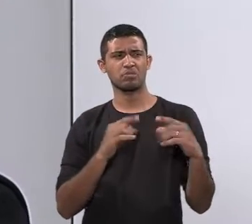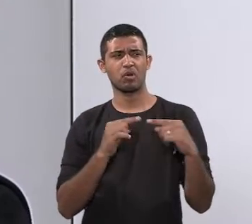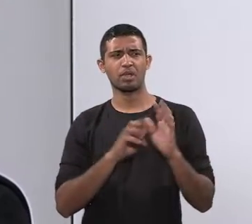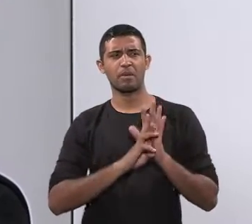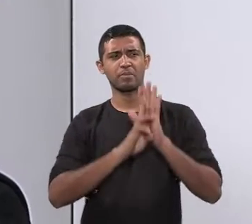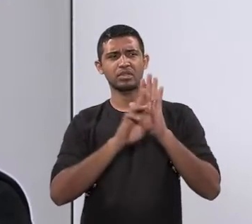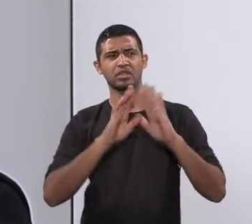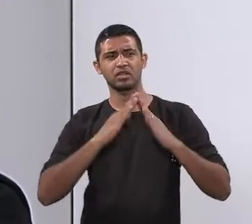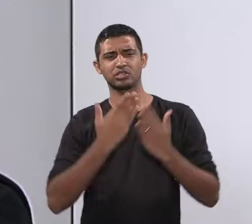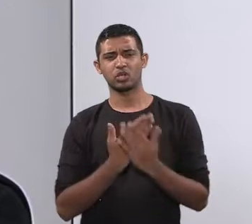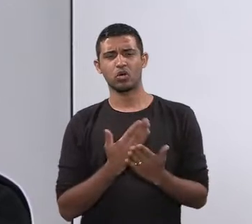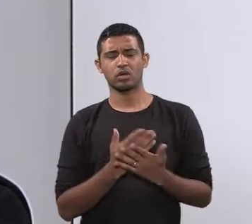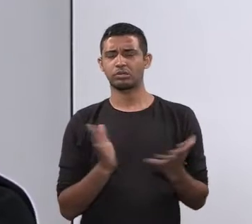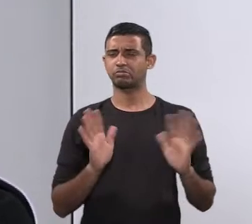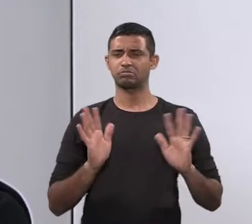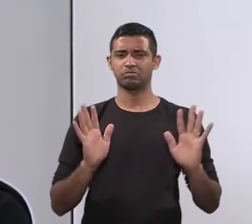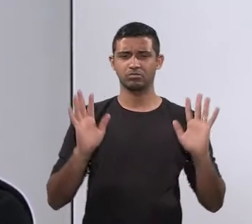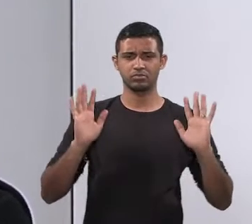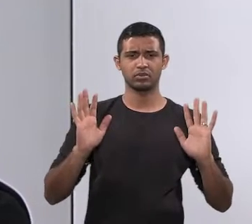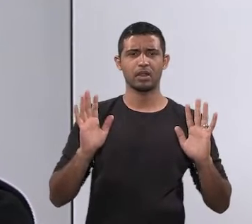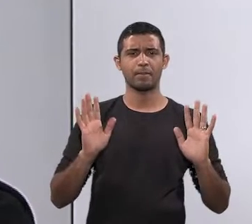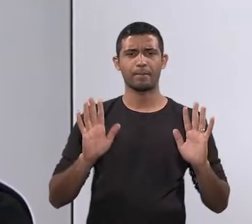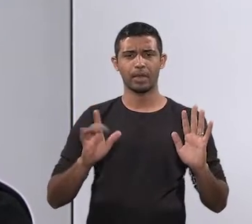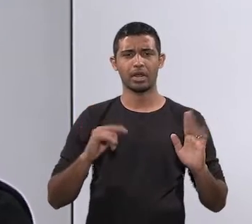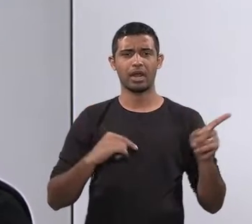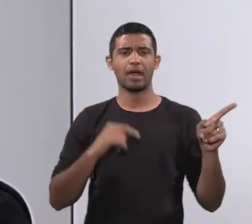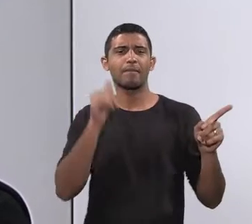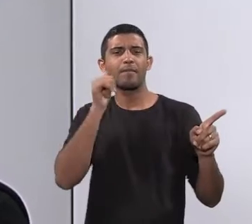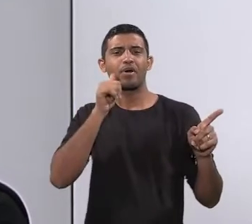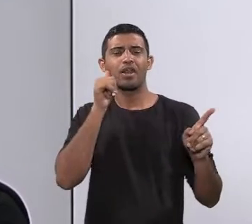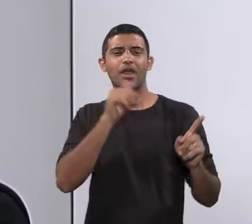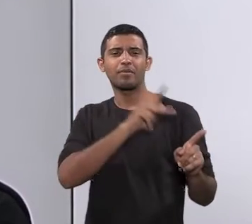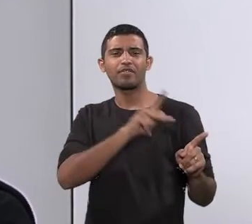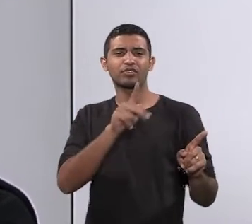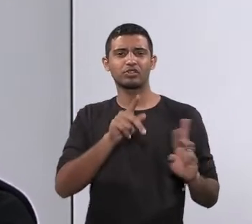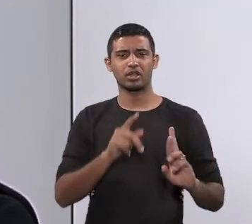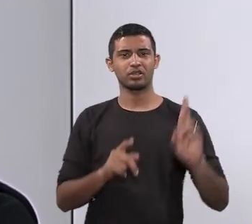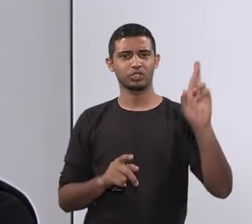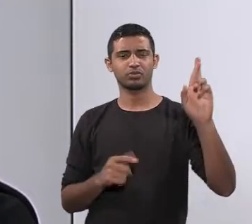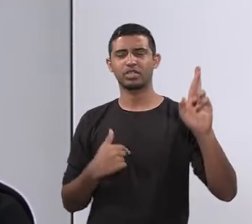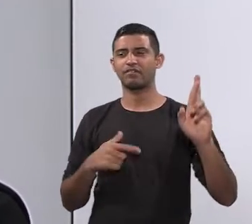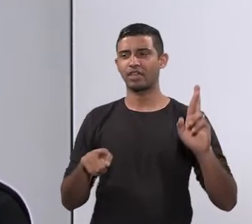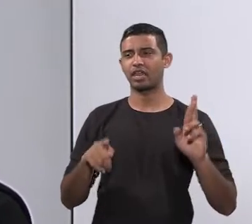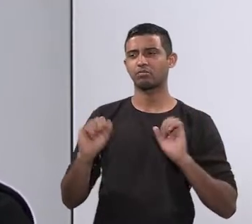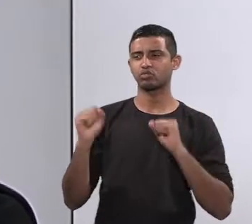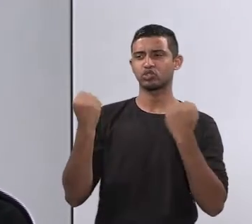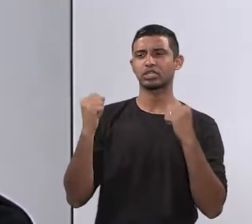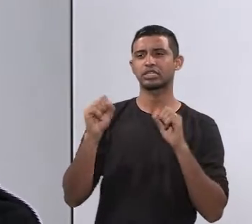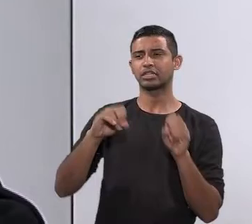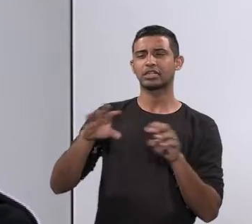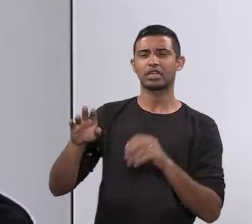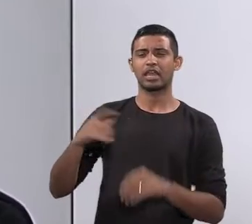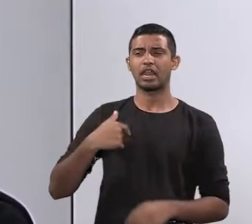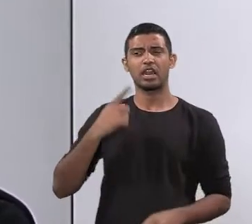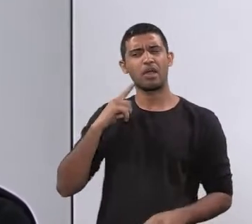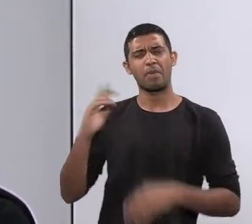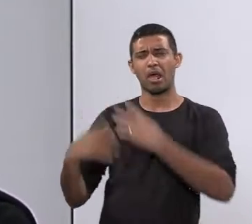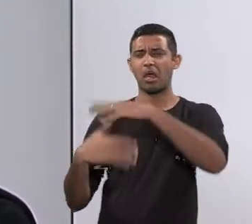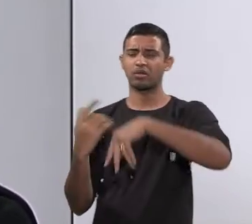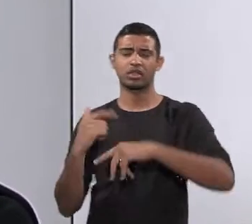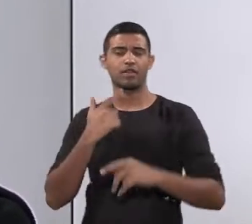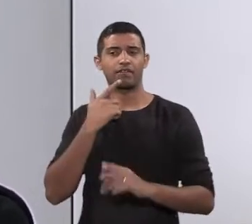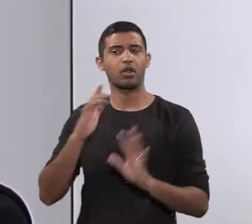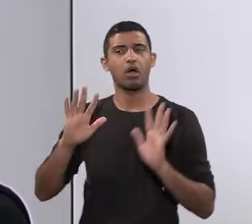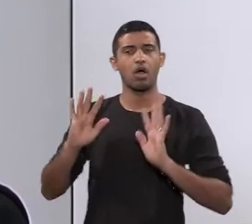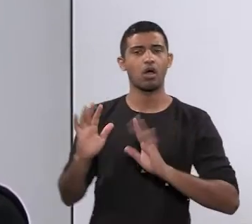da escola. Aí a professora responsável pela categoria, numa aula de educação física, o menino estava aprontando, ela falou,